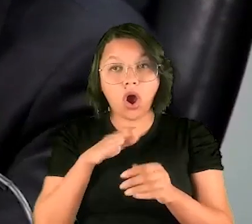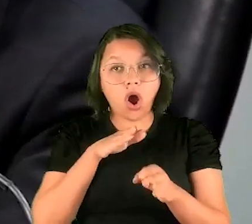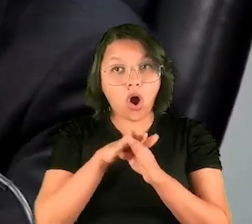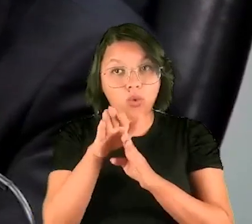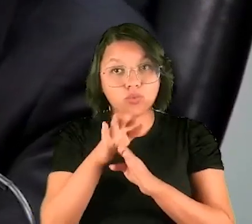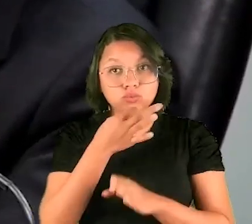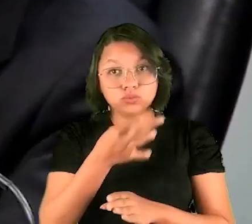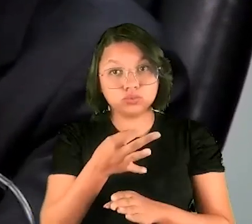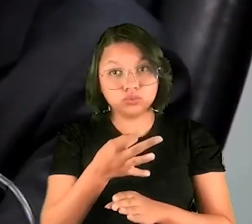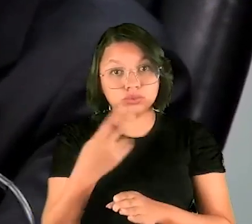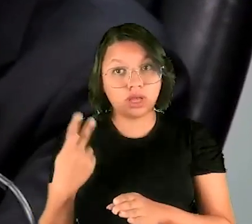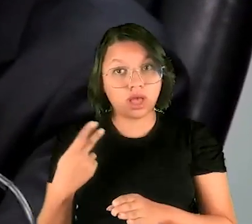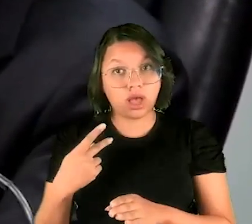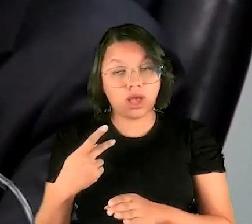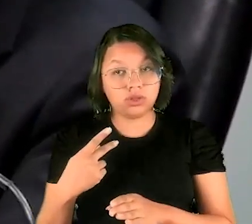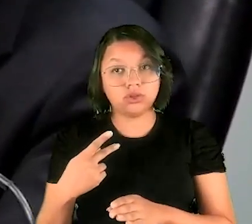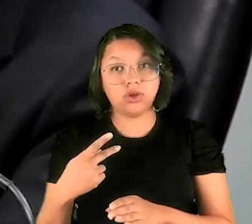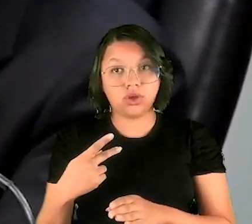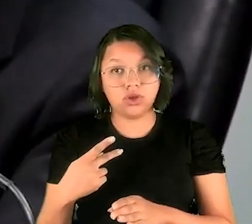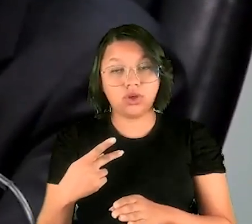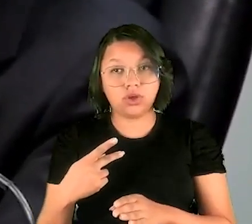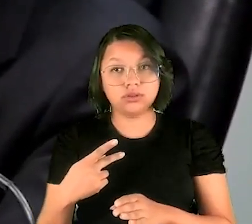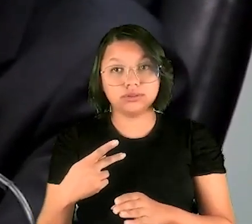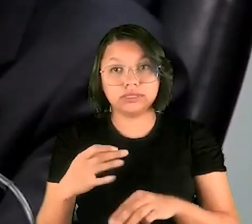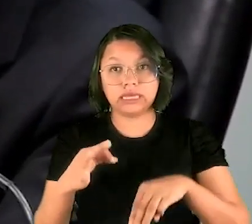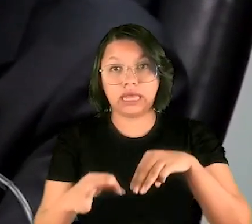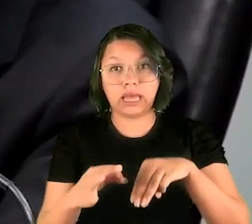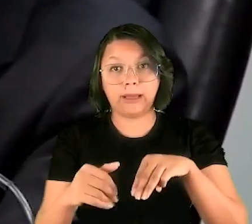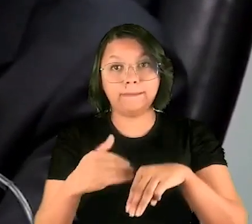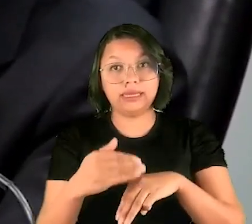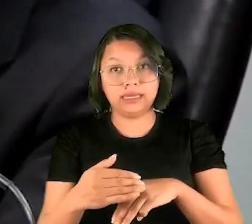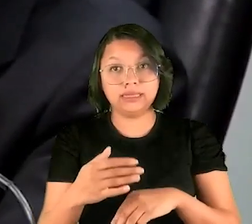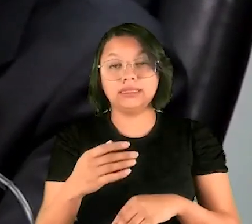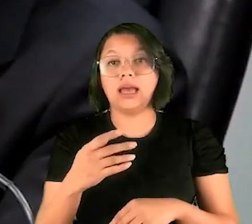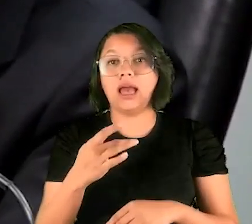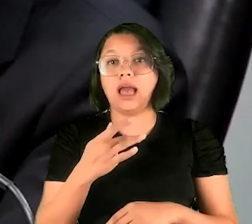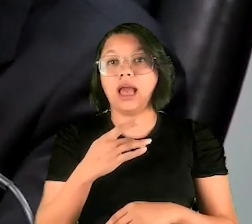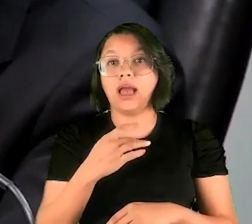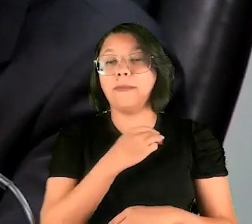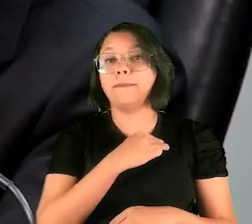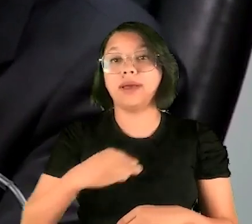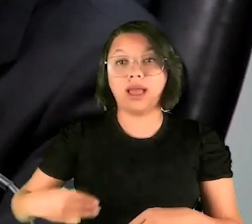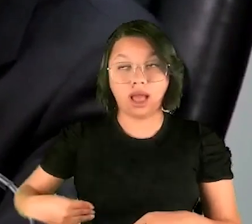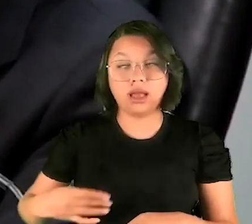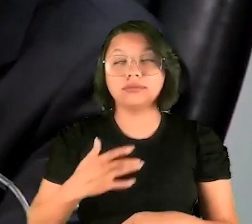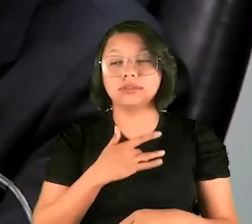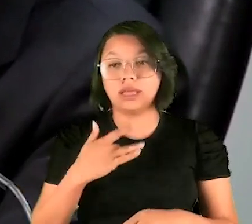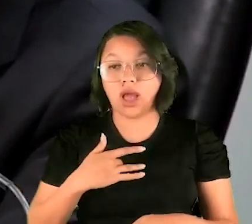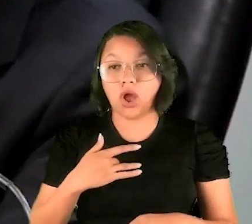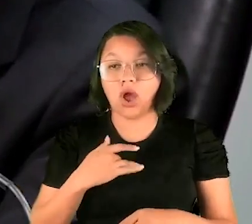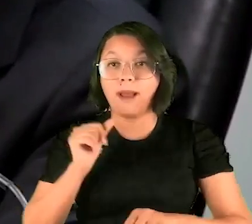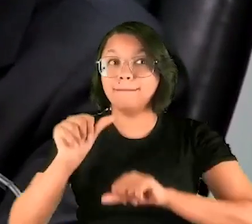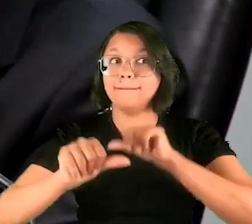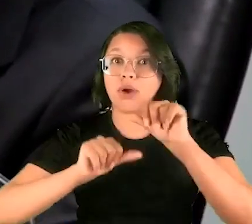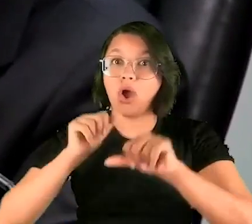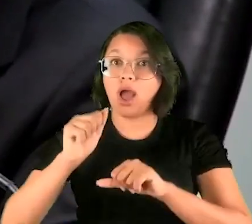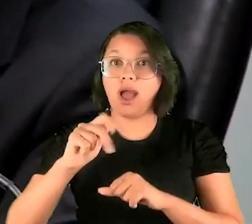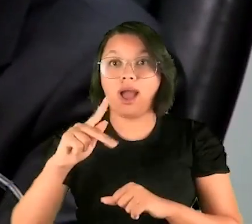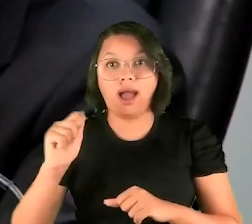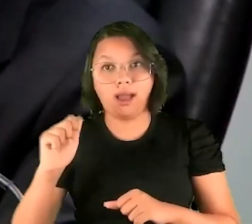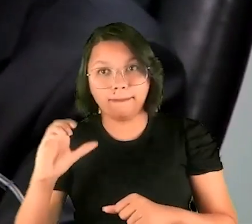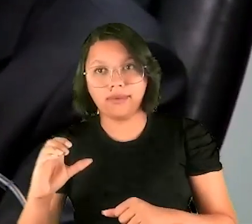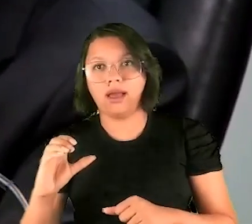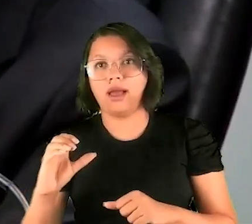sugestão à nossa ministra da Saúde, ela precisa fazer uma grande discussão nacional e readequar a PAC. Ou ela cria modificadores na